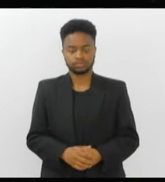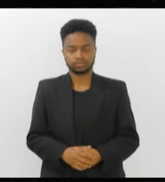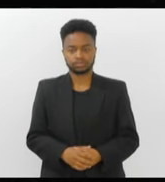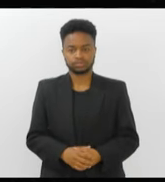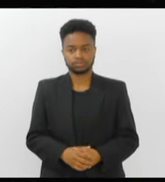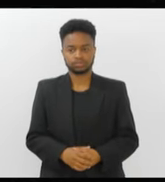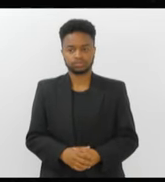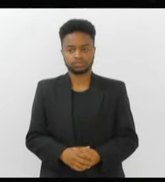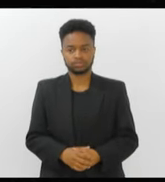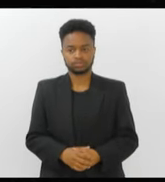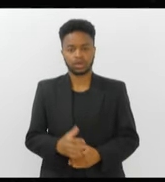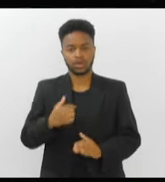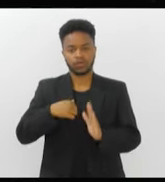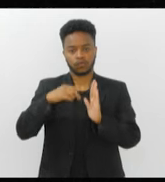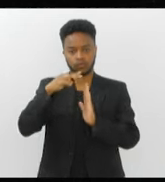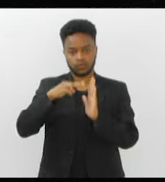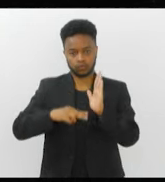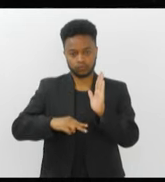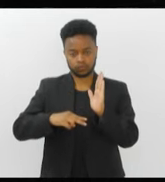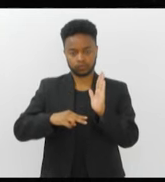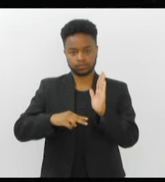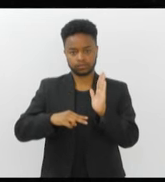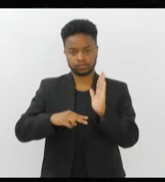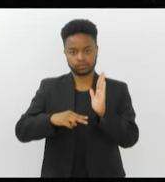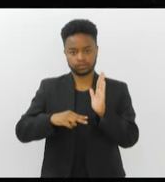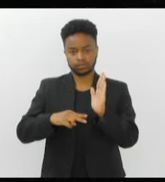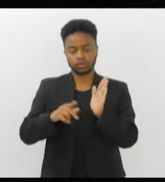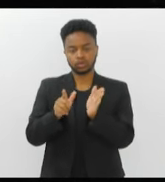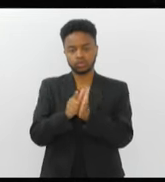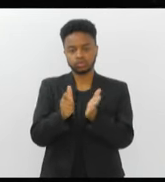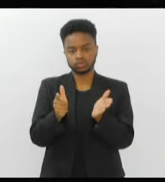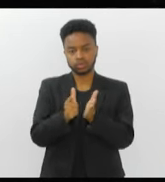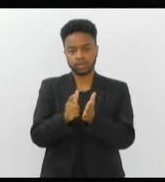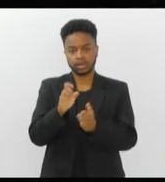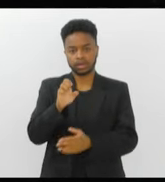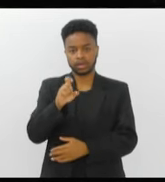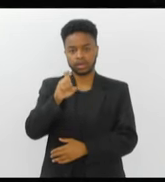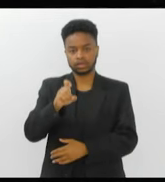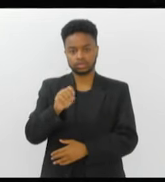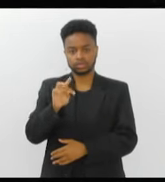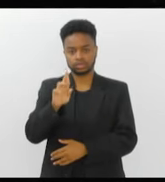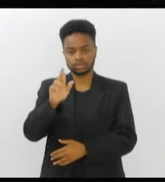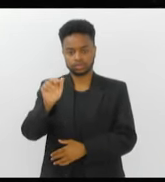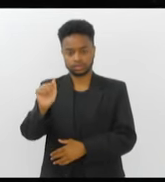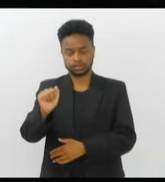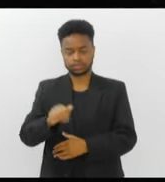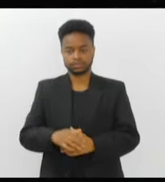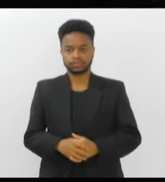Especificamente, vou ler aqui a do jornal Extra.